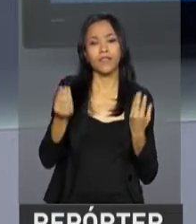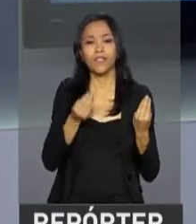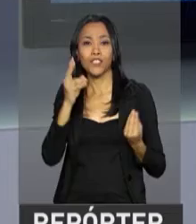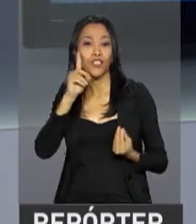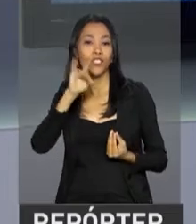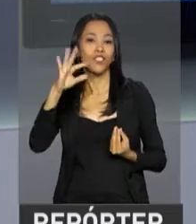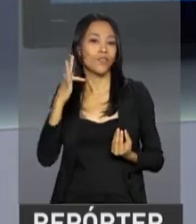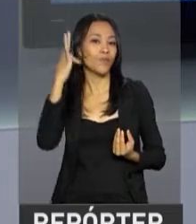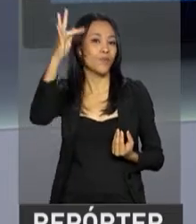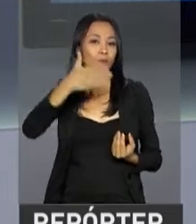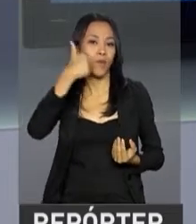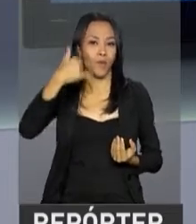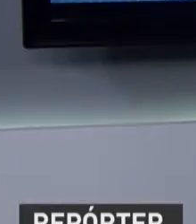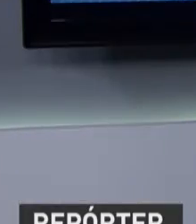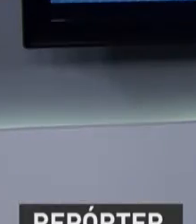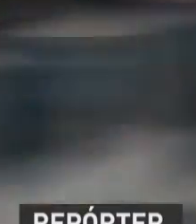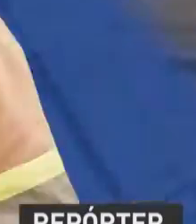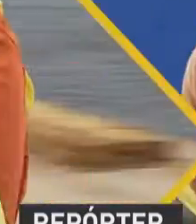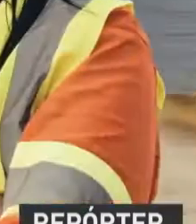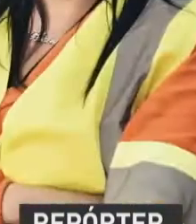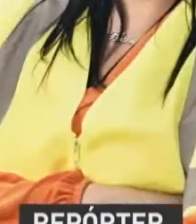para seus filhos